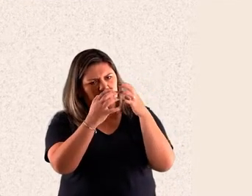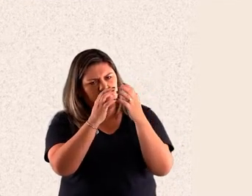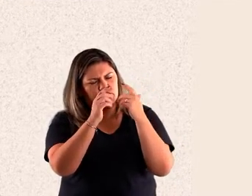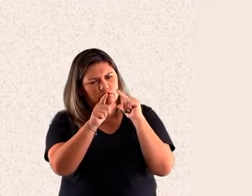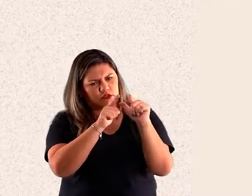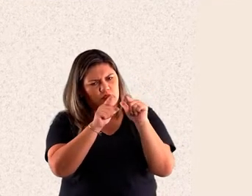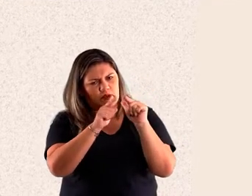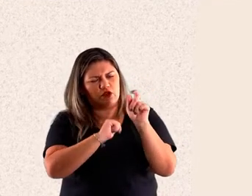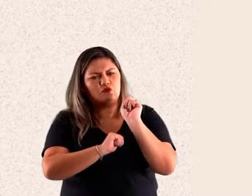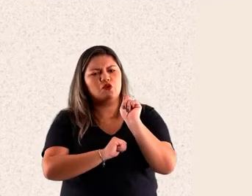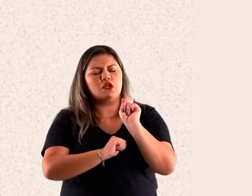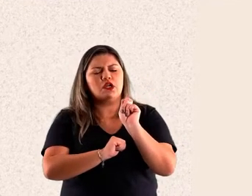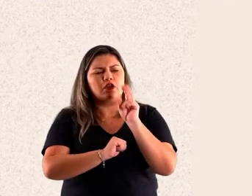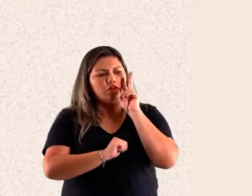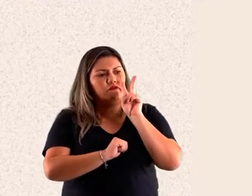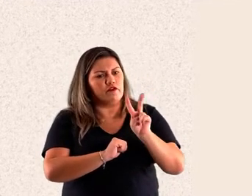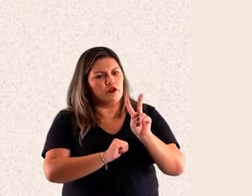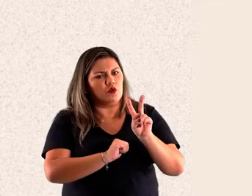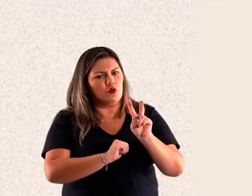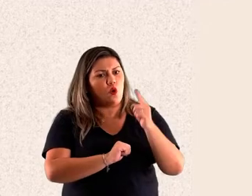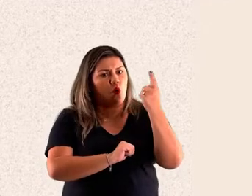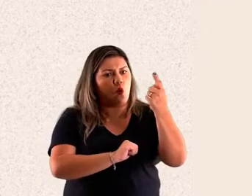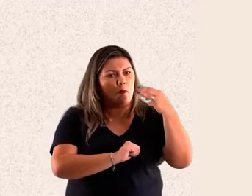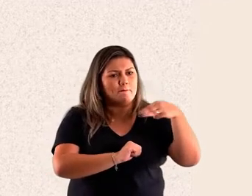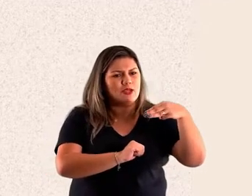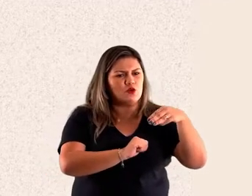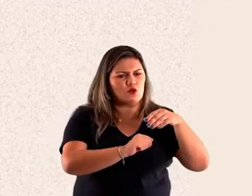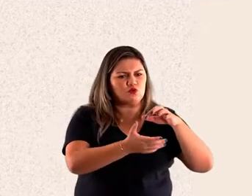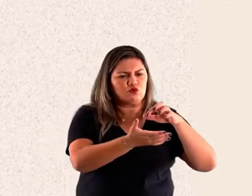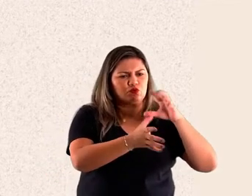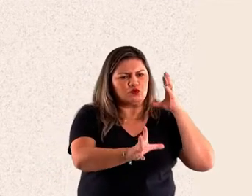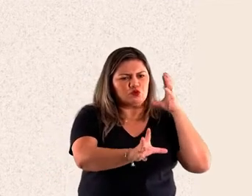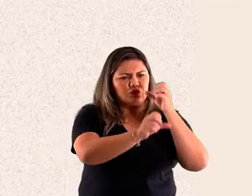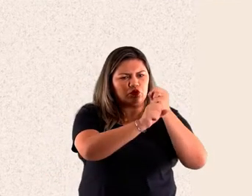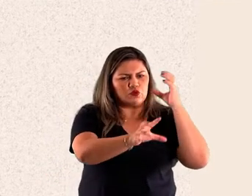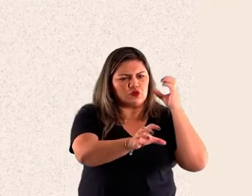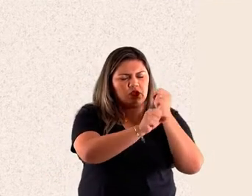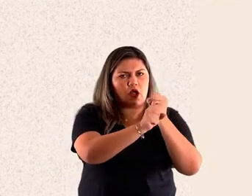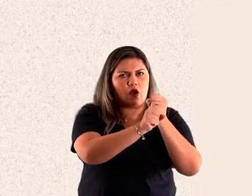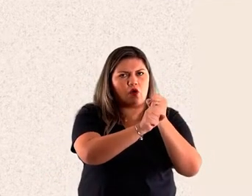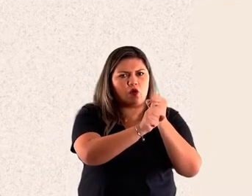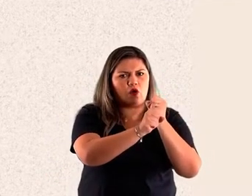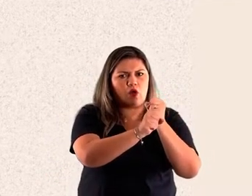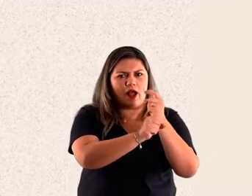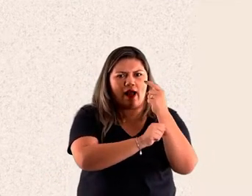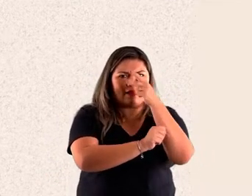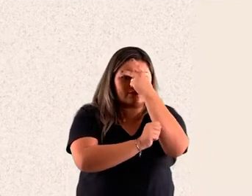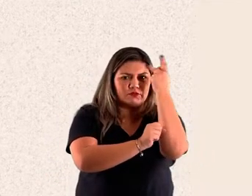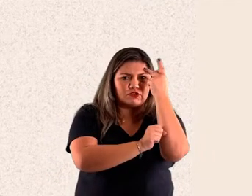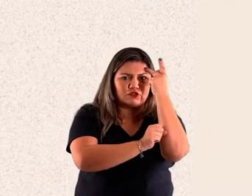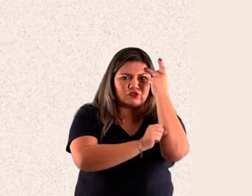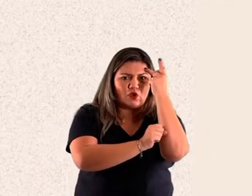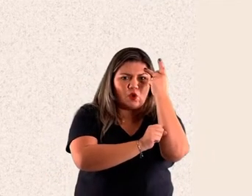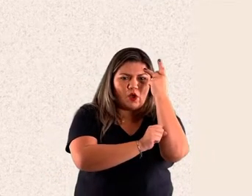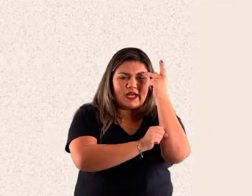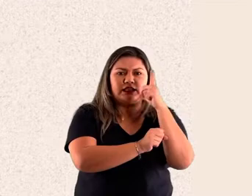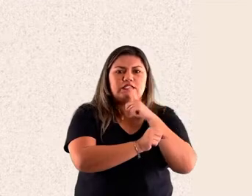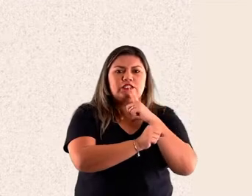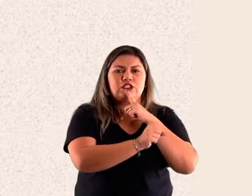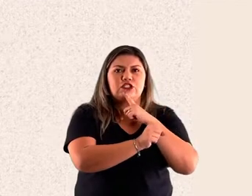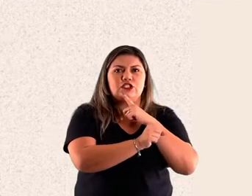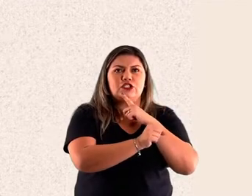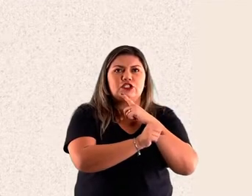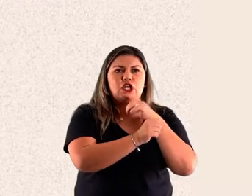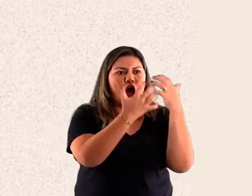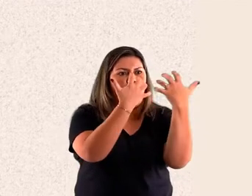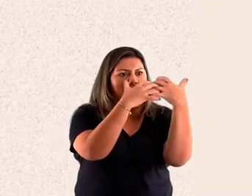se verificou foi minuto de cálculo a gente é a pessoas né a ti vá vão essa rede de